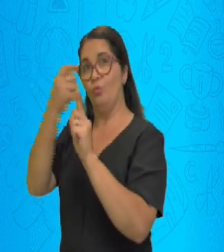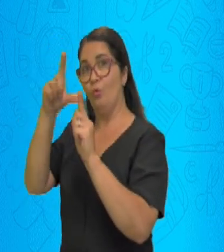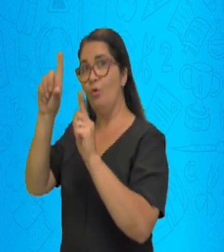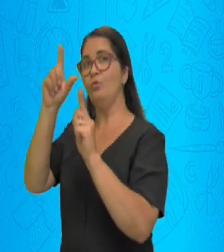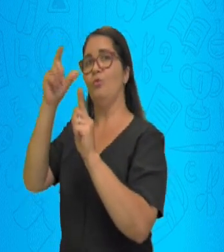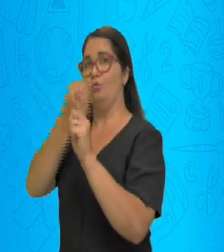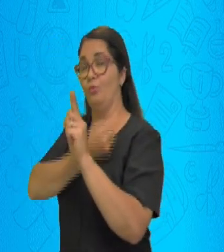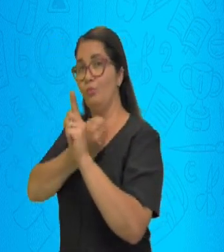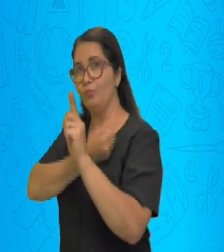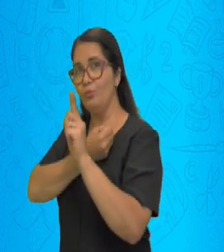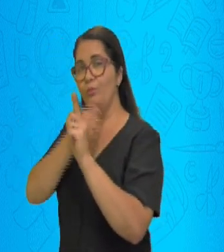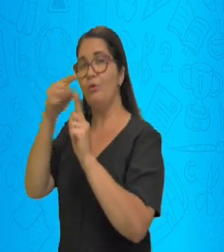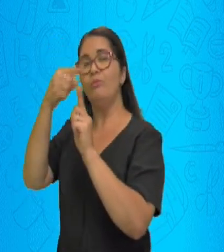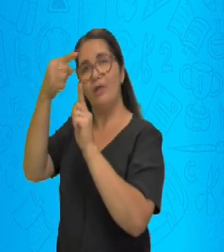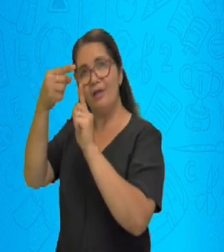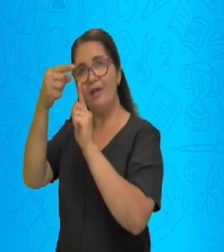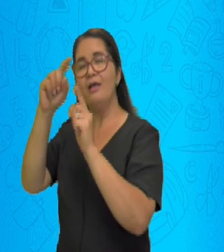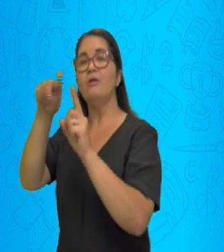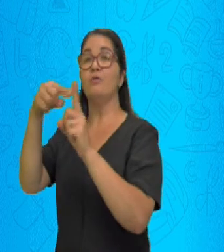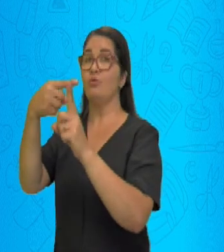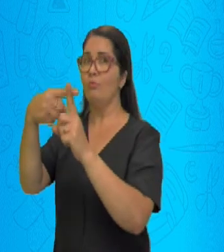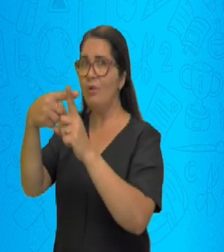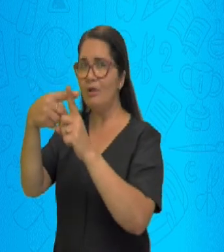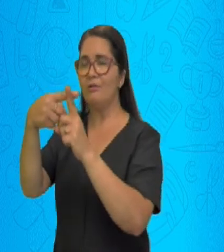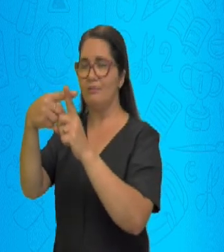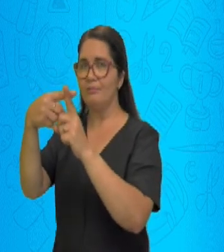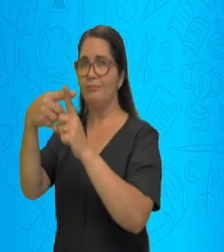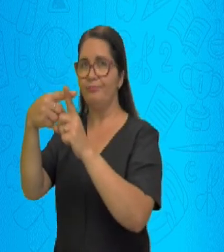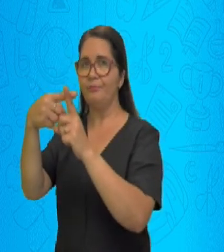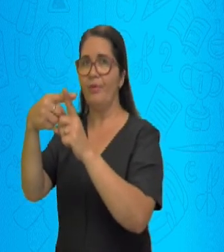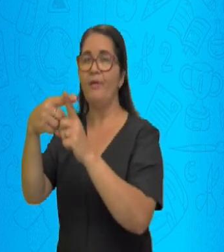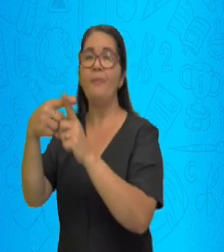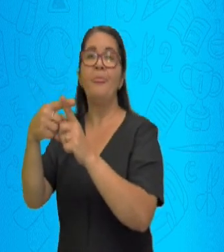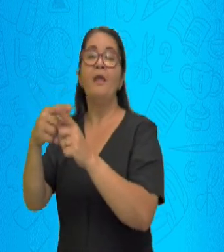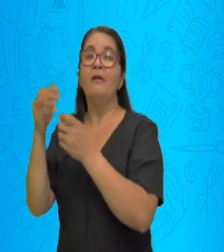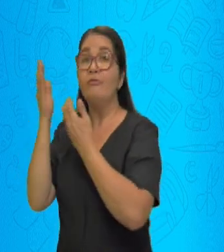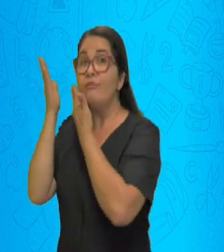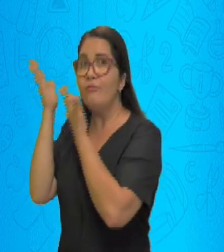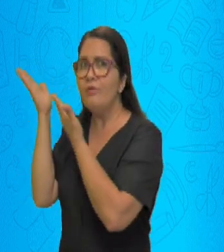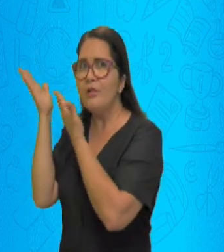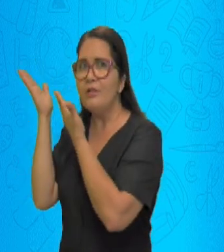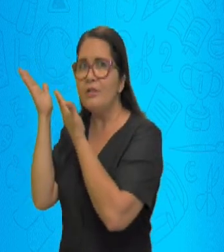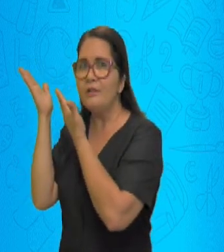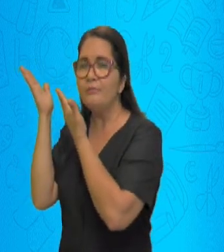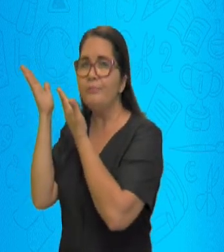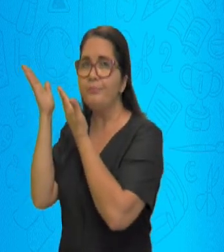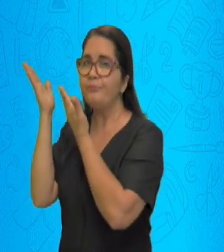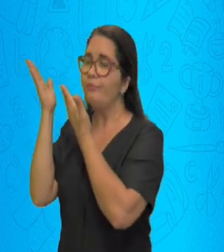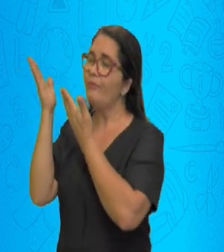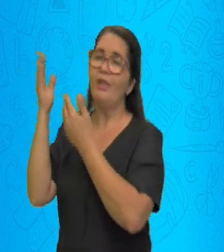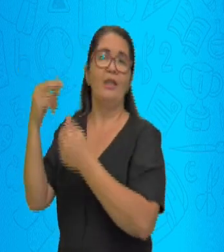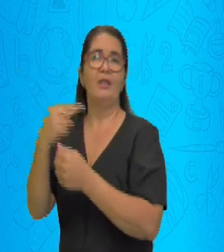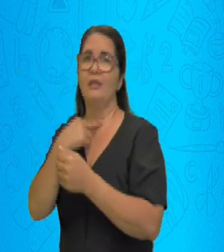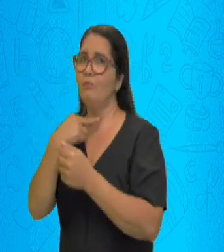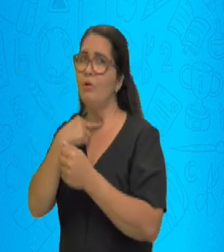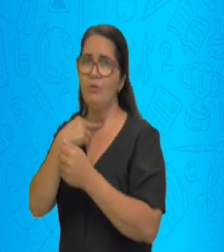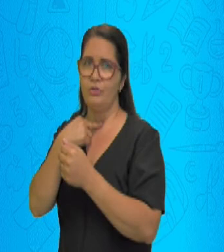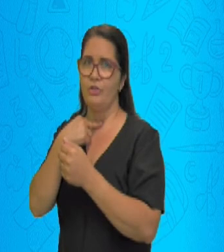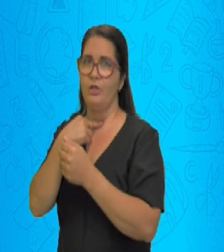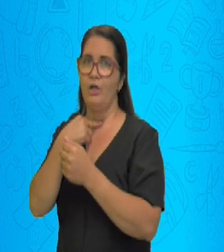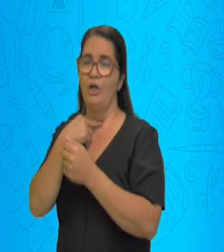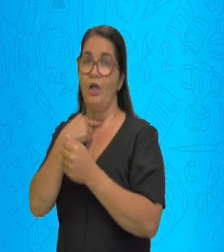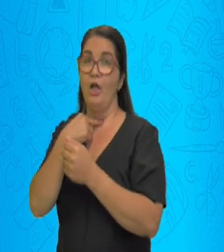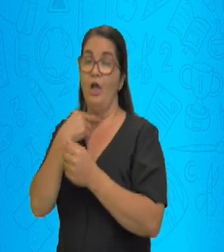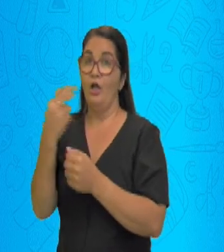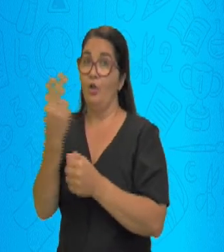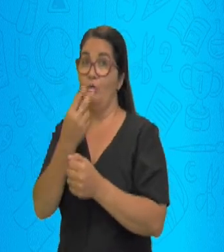dessa forma. Não pode ficar um número com 2 algarismos na mesma ordem. Então, vamos fazer aqui da